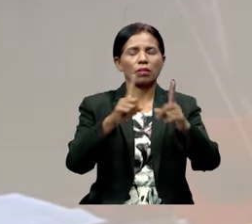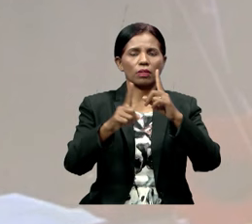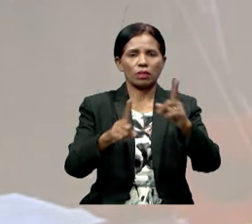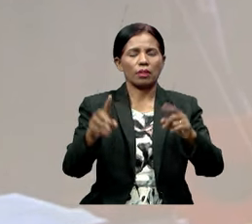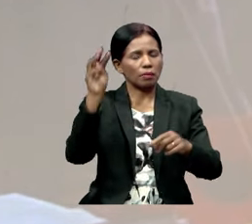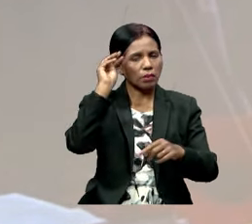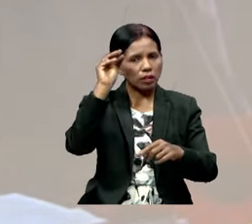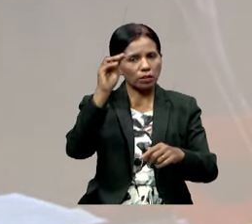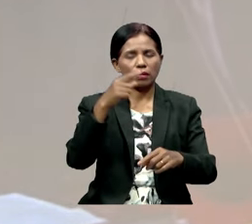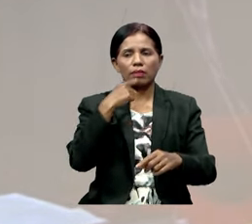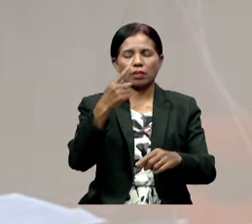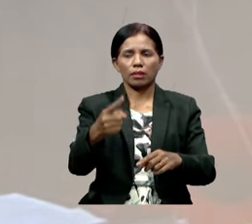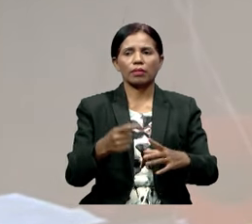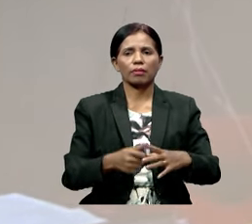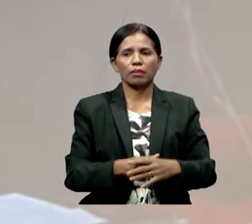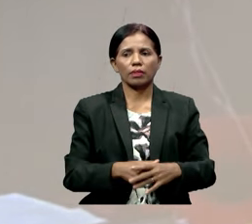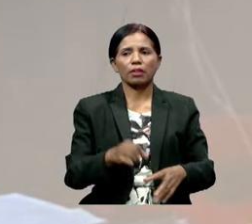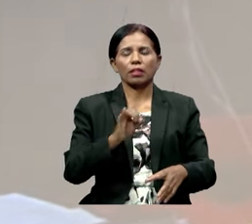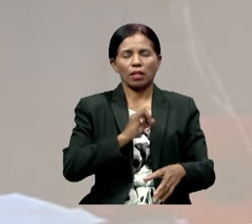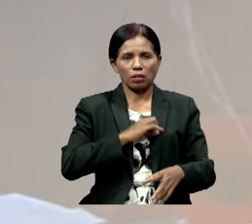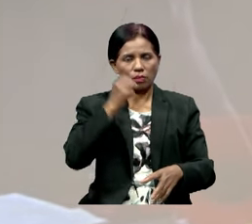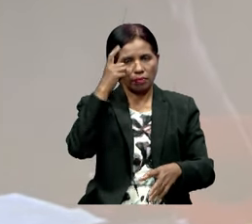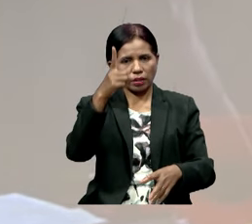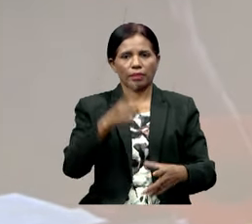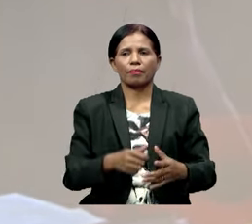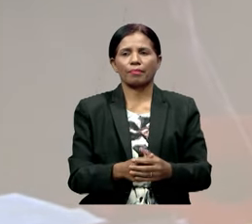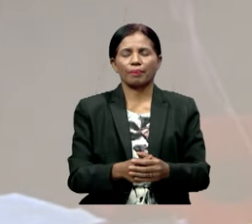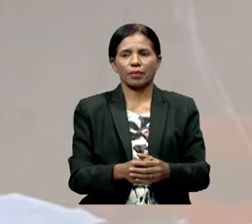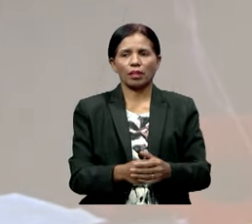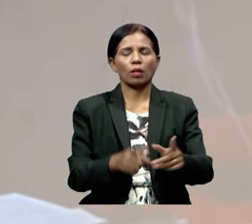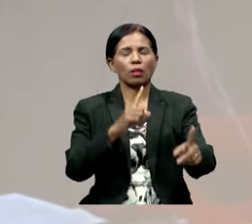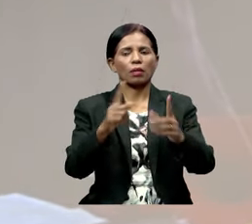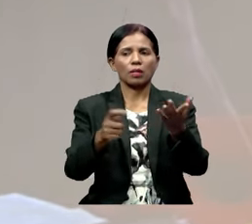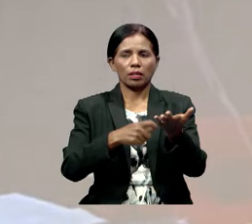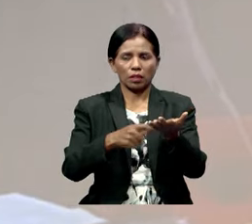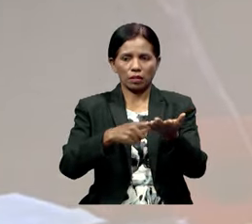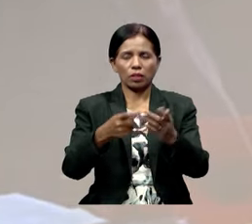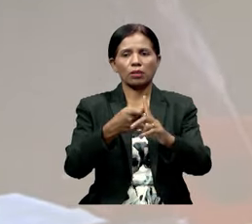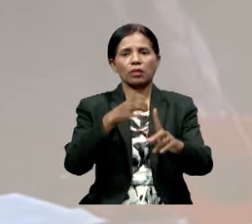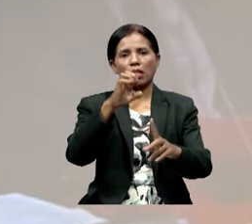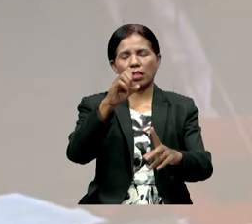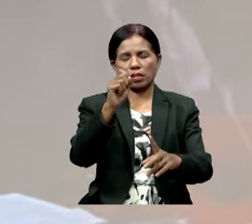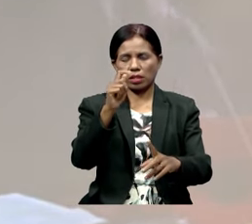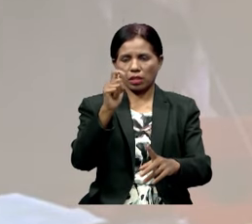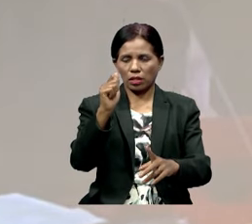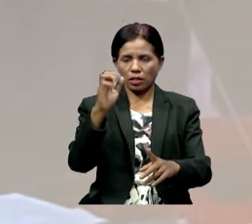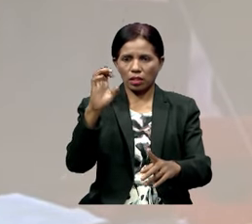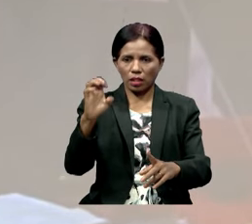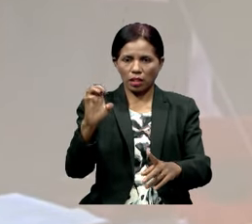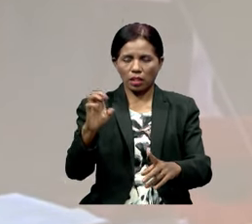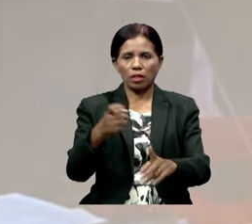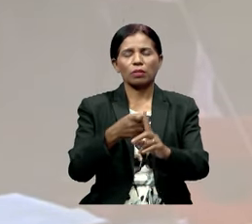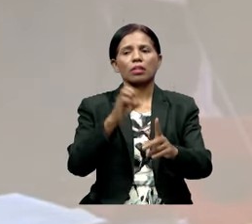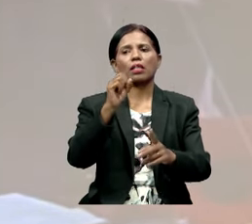ministro, excelência, a compreende? E a explicação técnica não é mais justa, eu compreendo, mas bem, se você parte desta